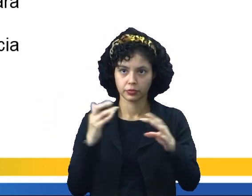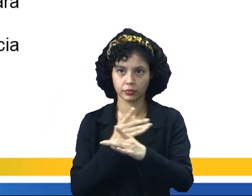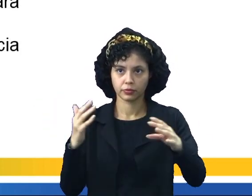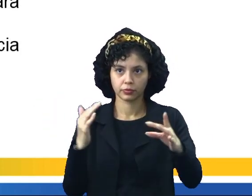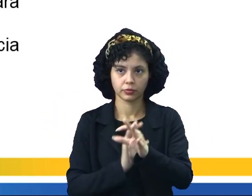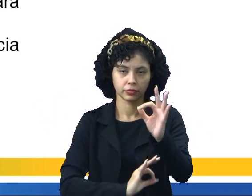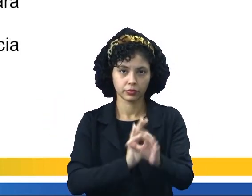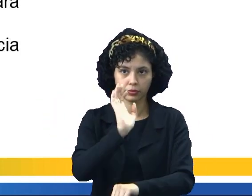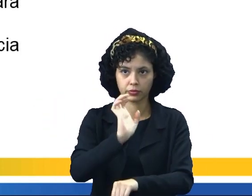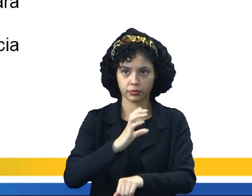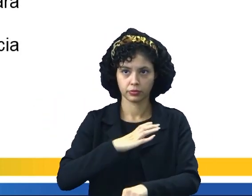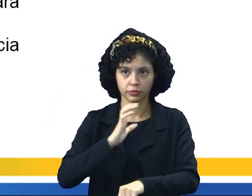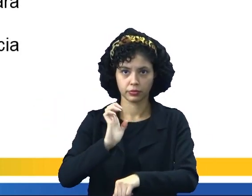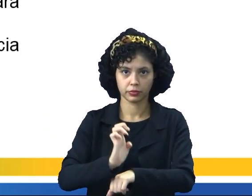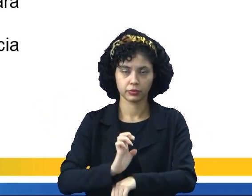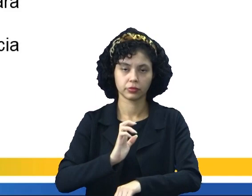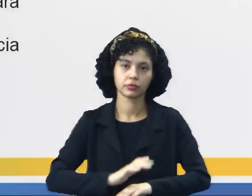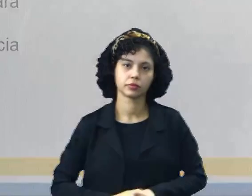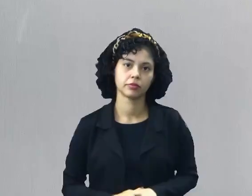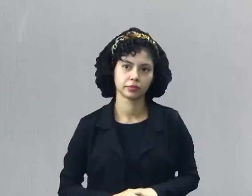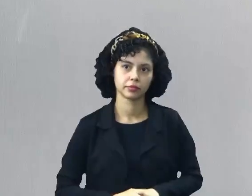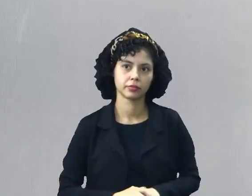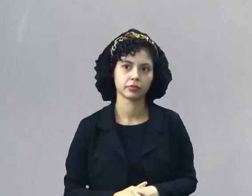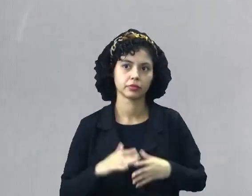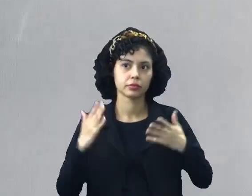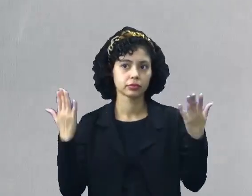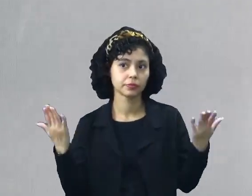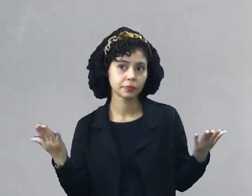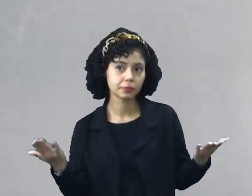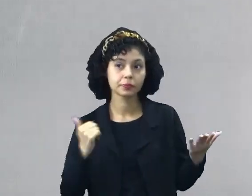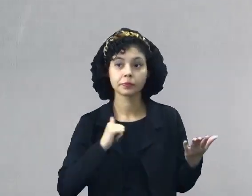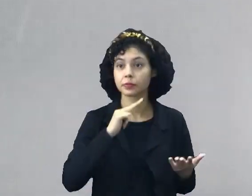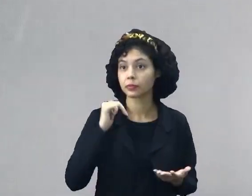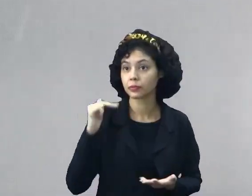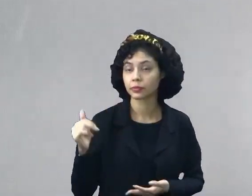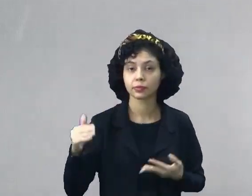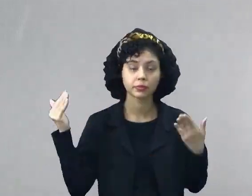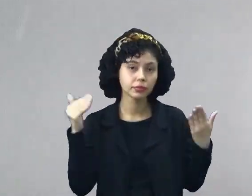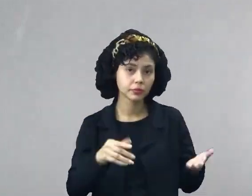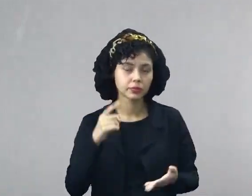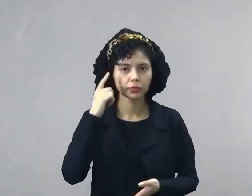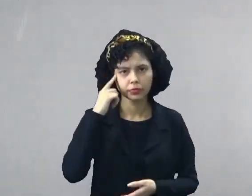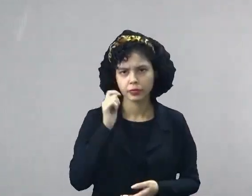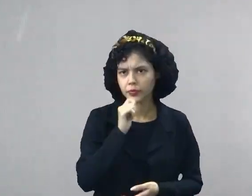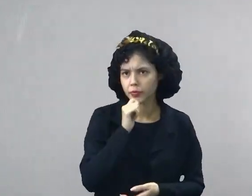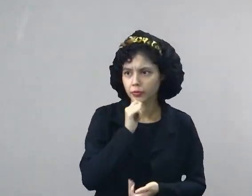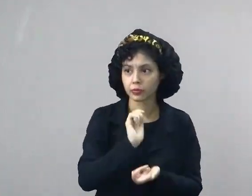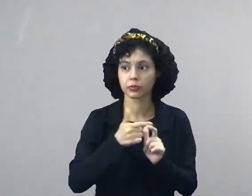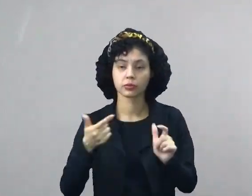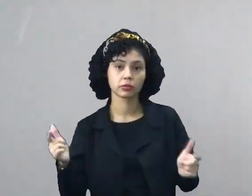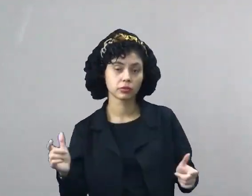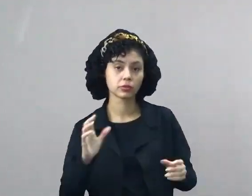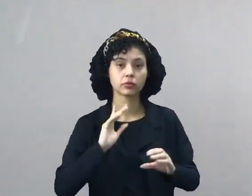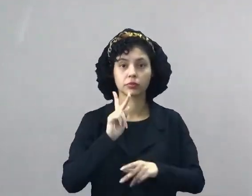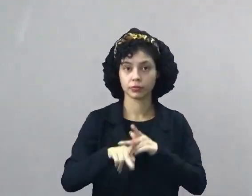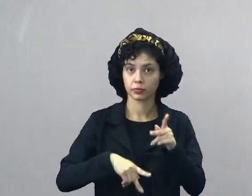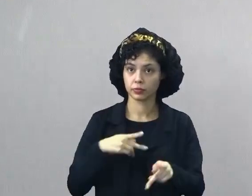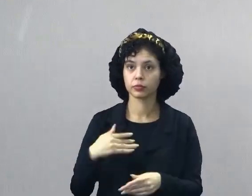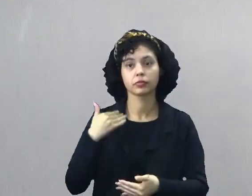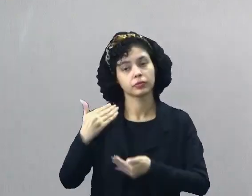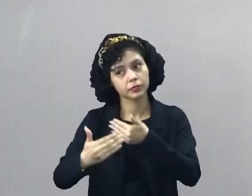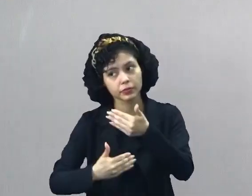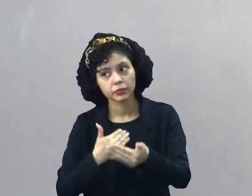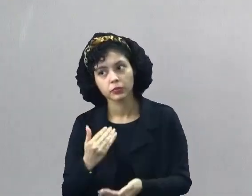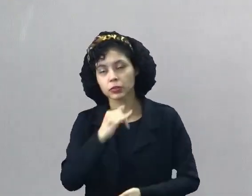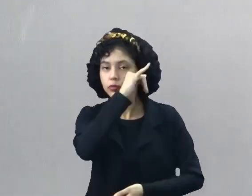centralizado, pois organizavam-se em cidades-estados. Nunca chegaram, apesar de ser uma grande civilização, a